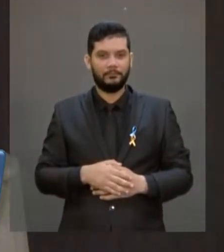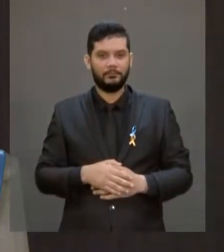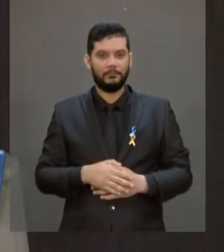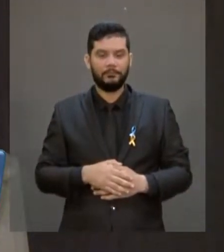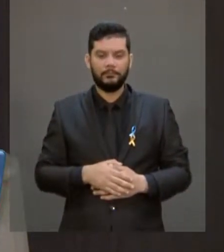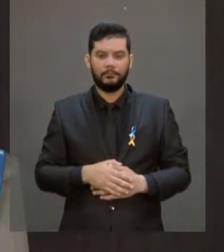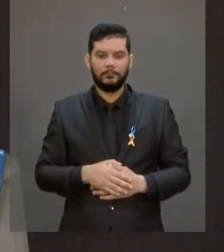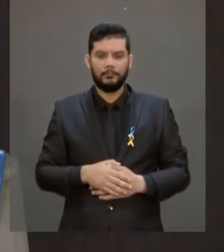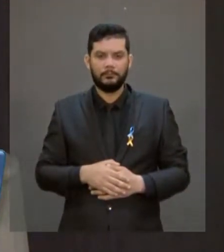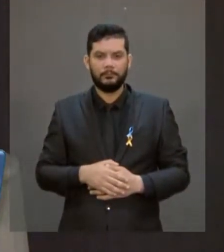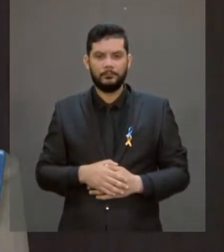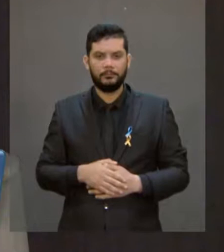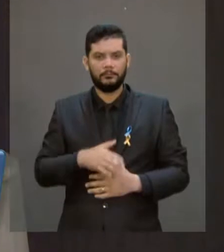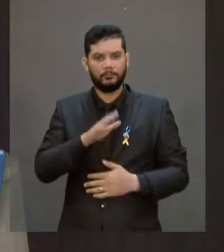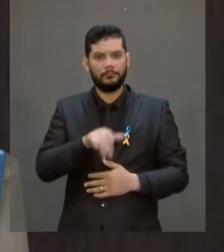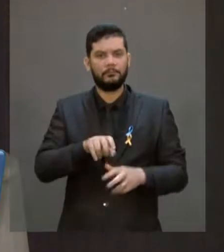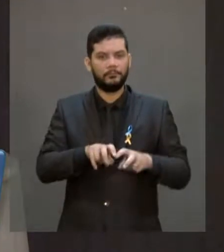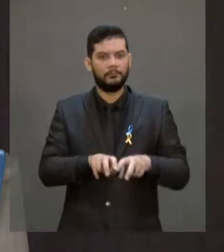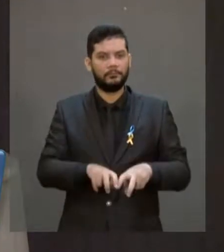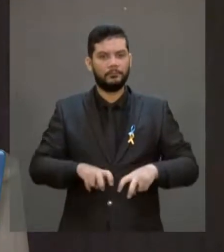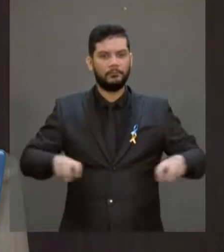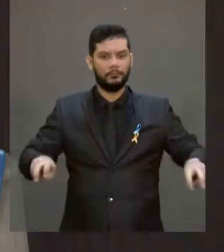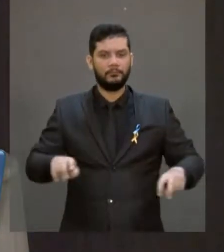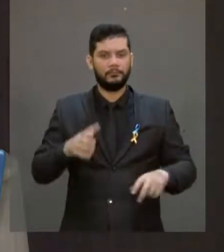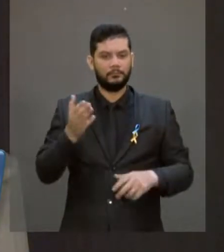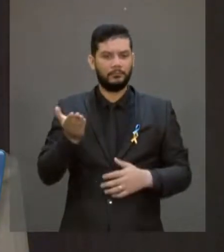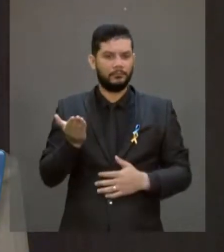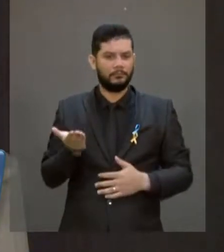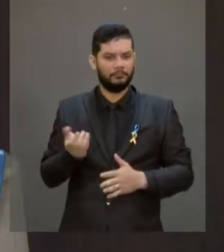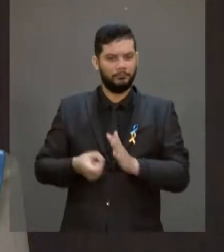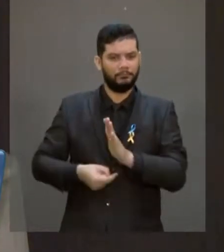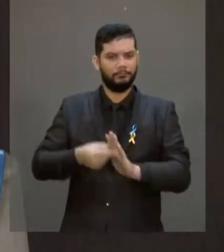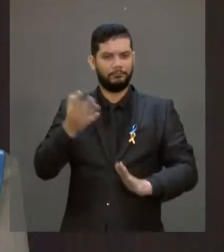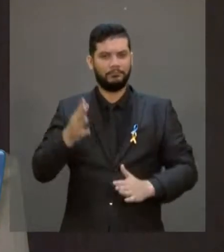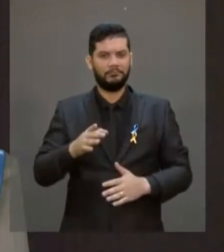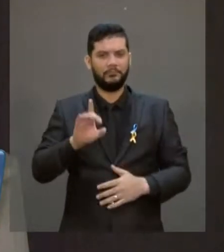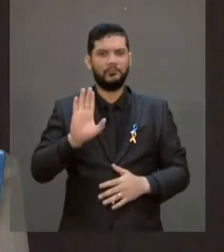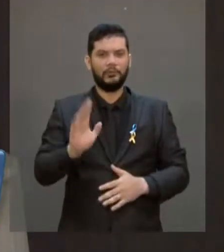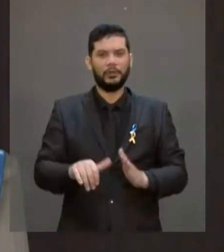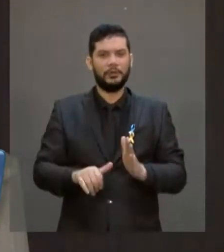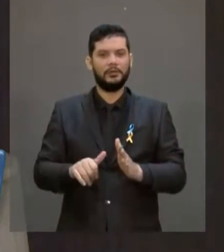inclusive já membro da mesa diretora por diversas vezes,